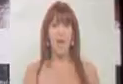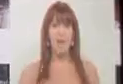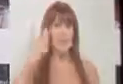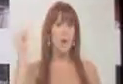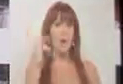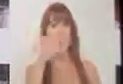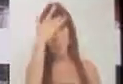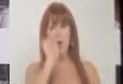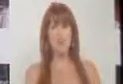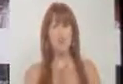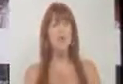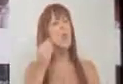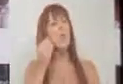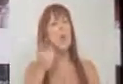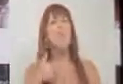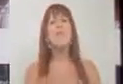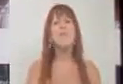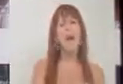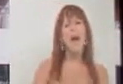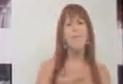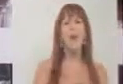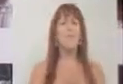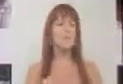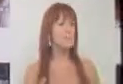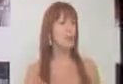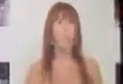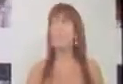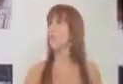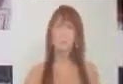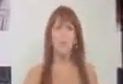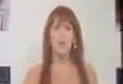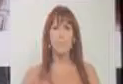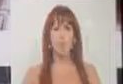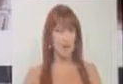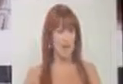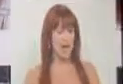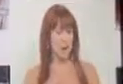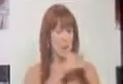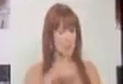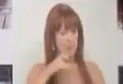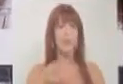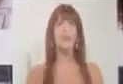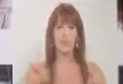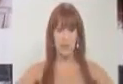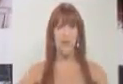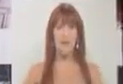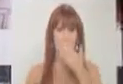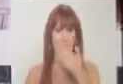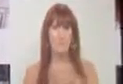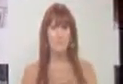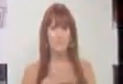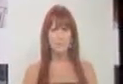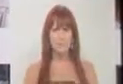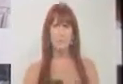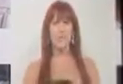queria saber qual é a vossa opinião e como é que vão lidar se nada for alterado com a lei dos compromissos e também em relação